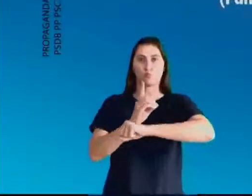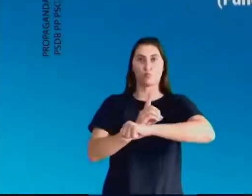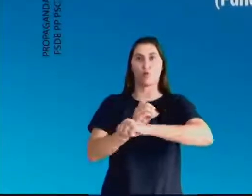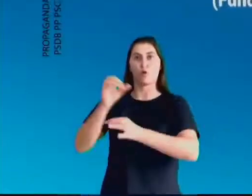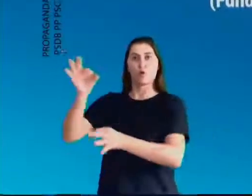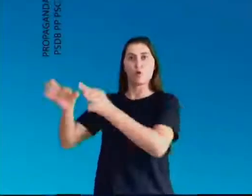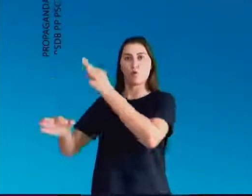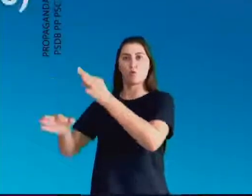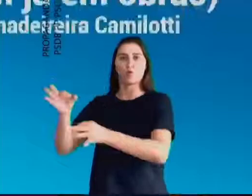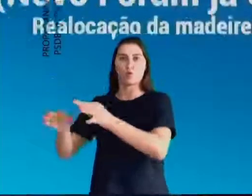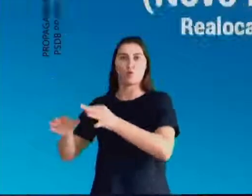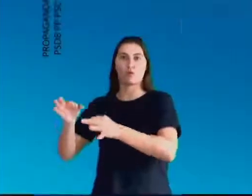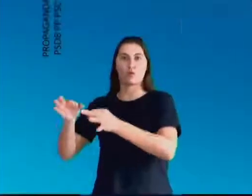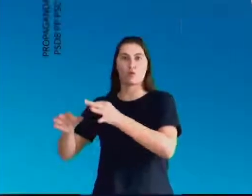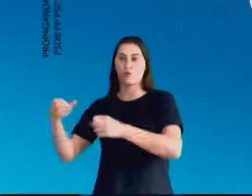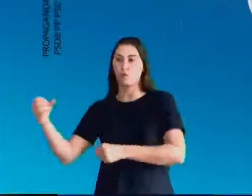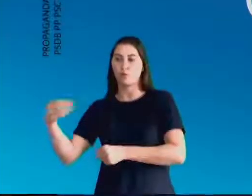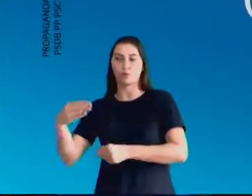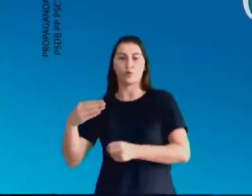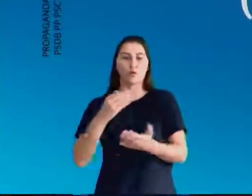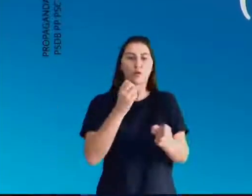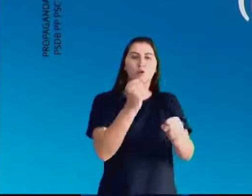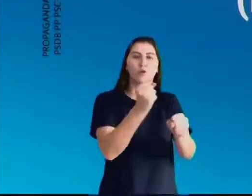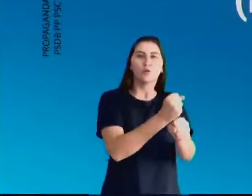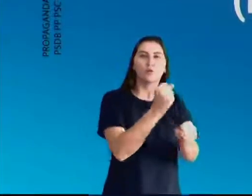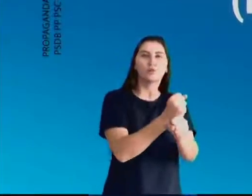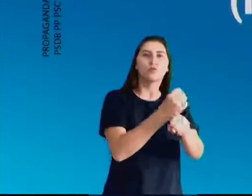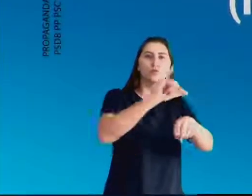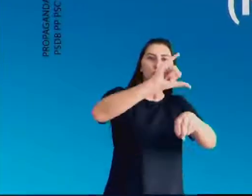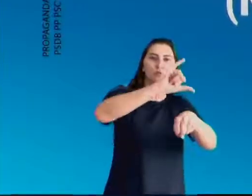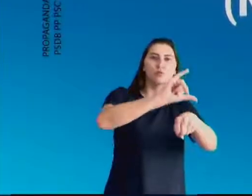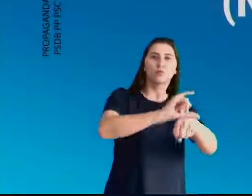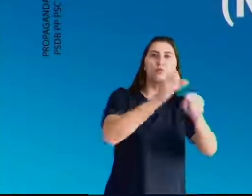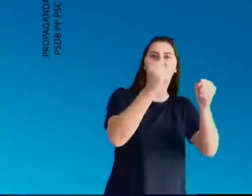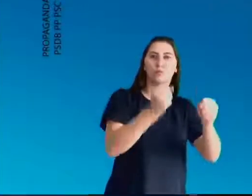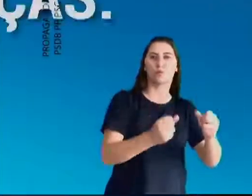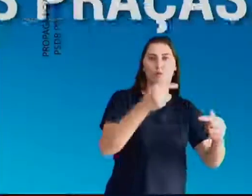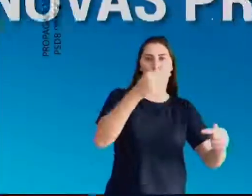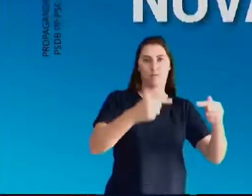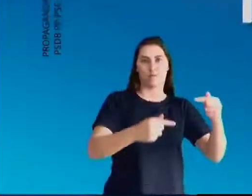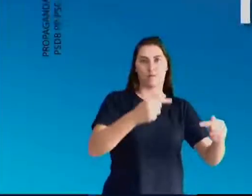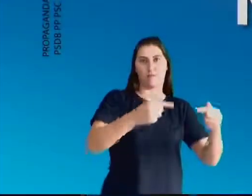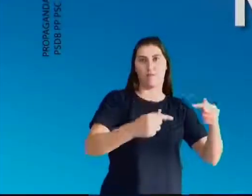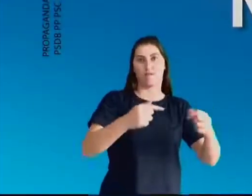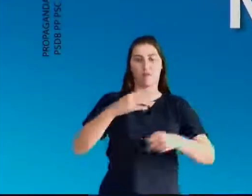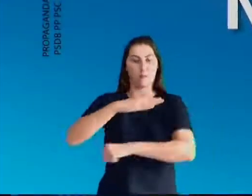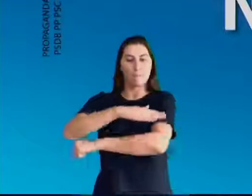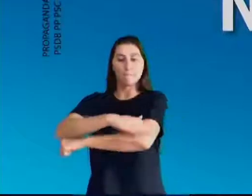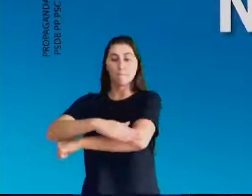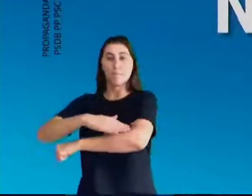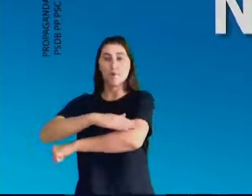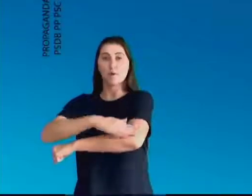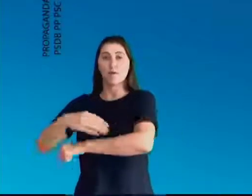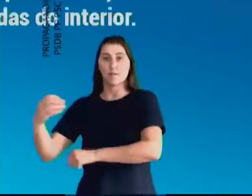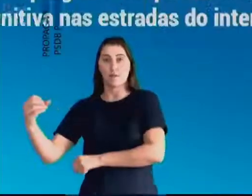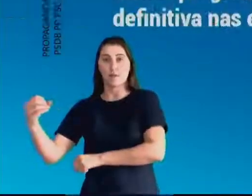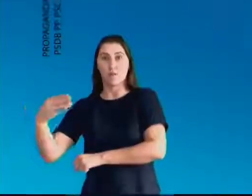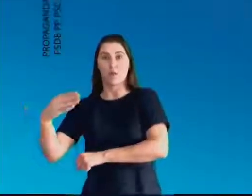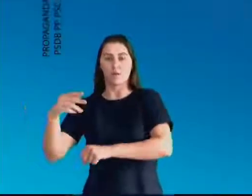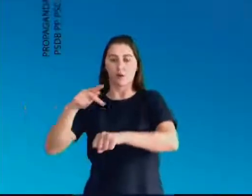Novo contorno. Novo fórum. Início do centro cívico. Novas